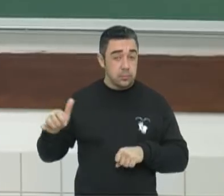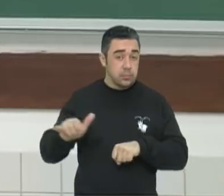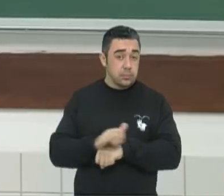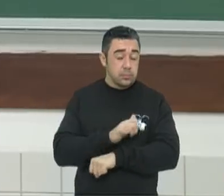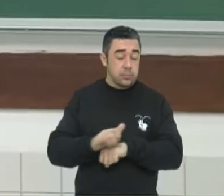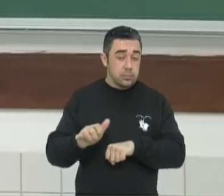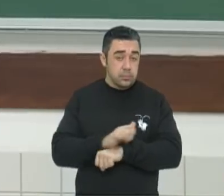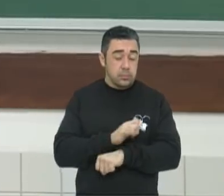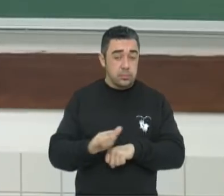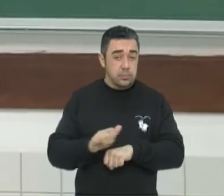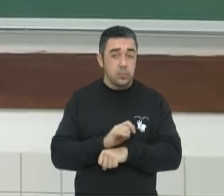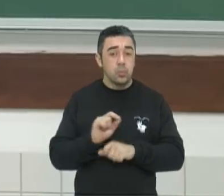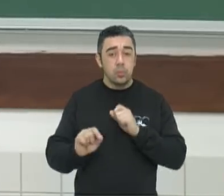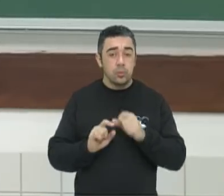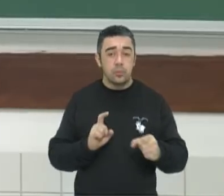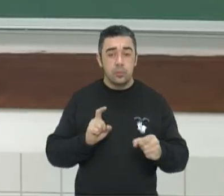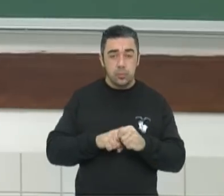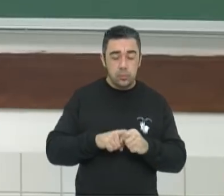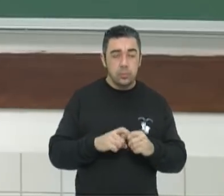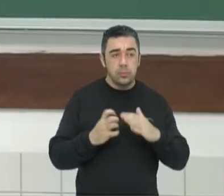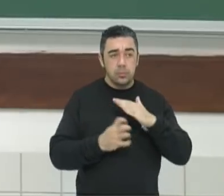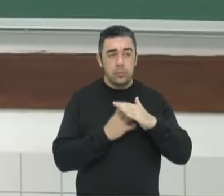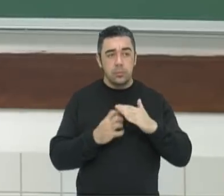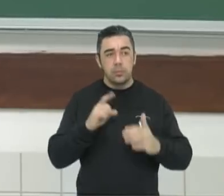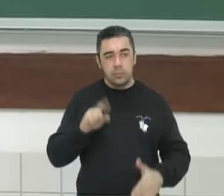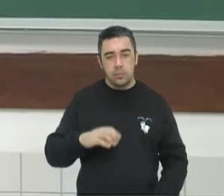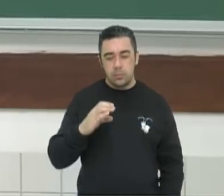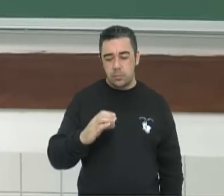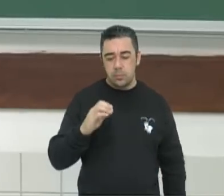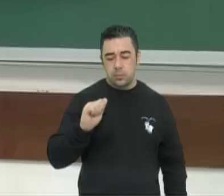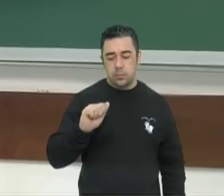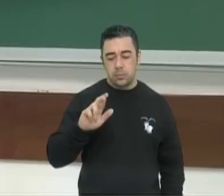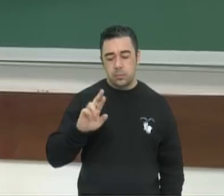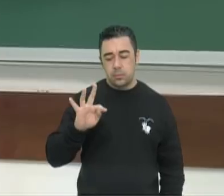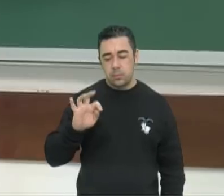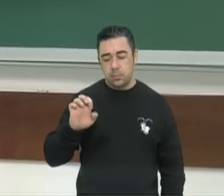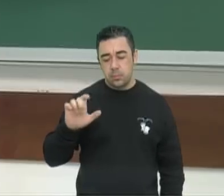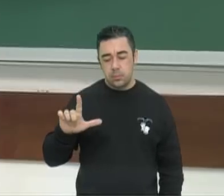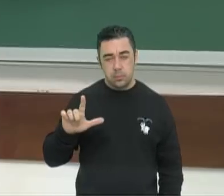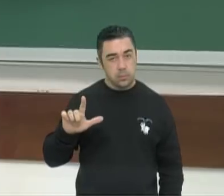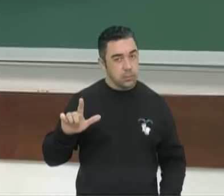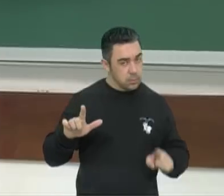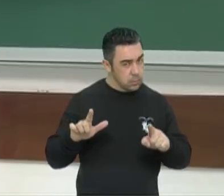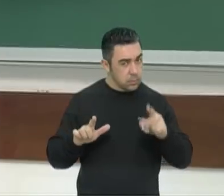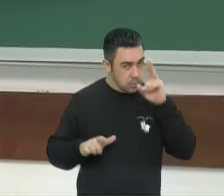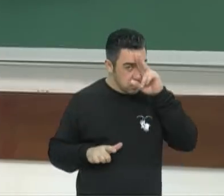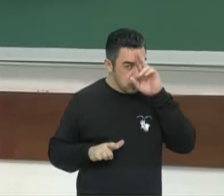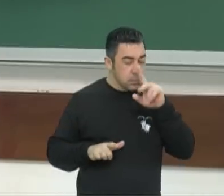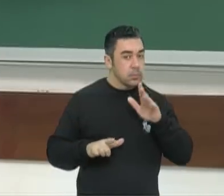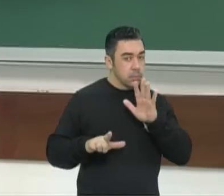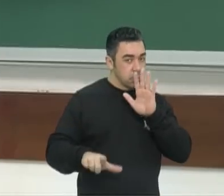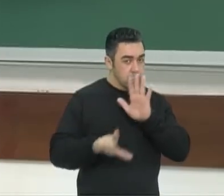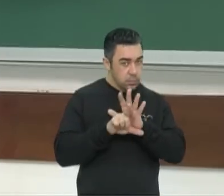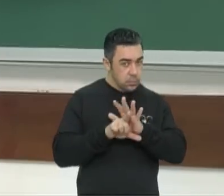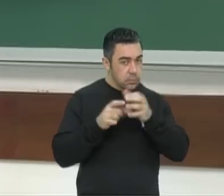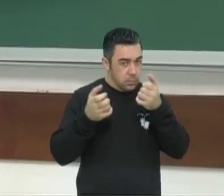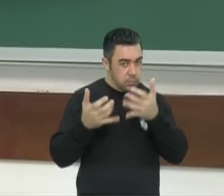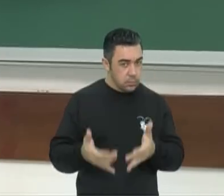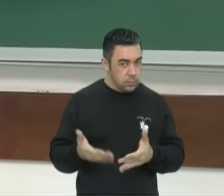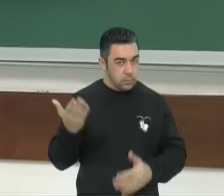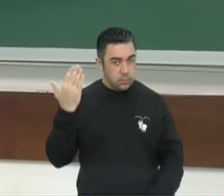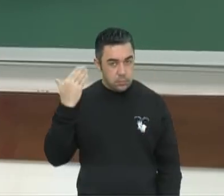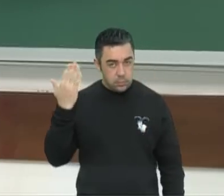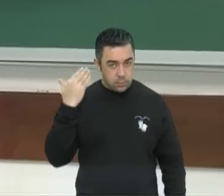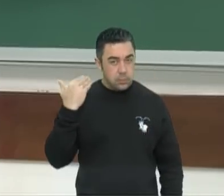de associação de empresas. O cartel. Olha só, lembra da lei que nós começamos falando lá no início